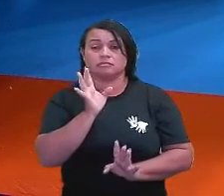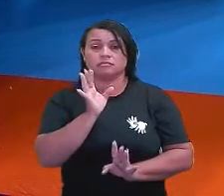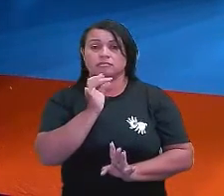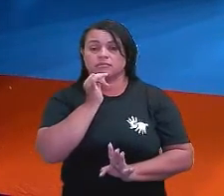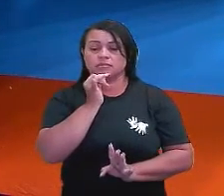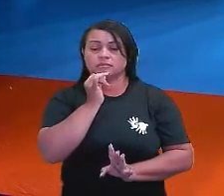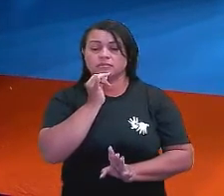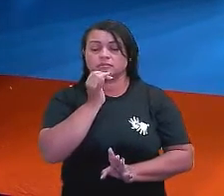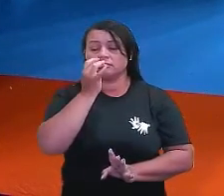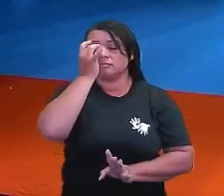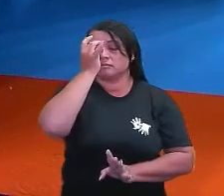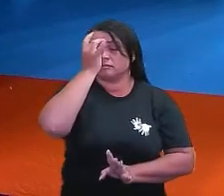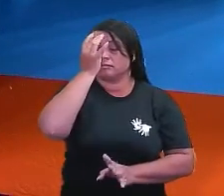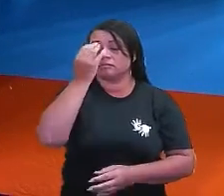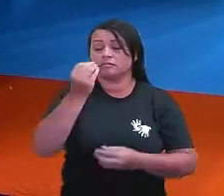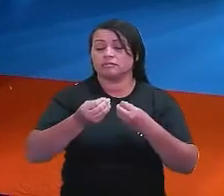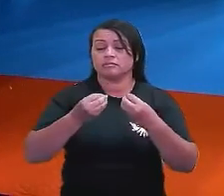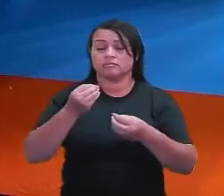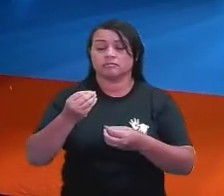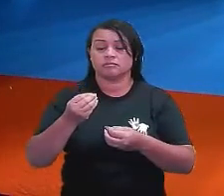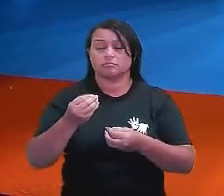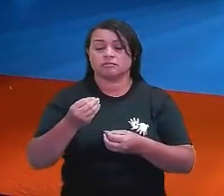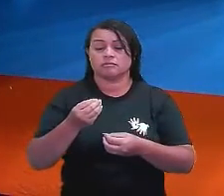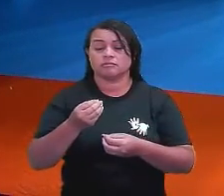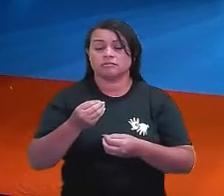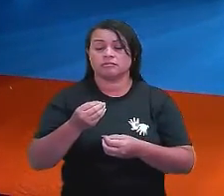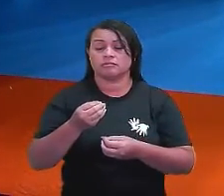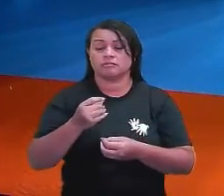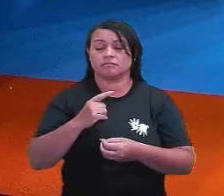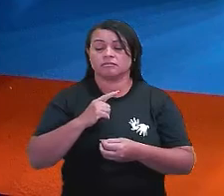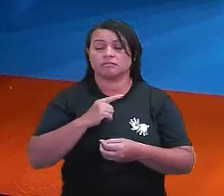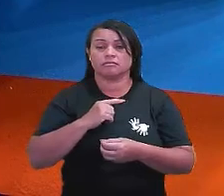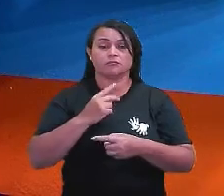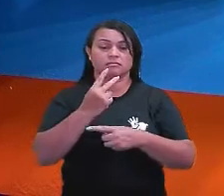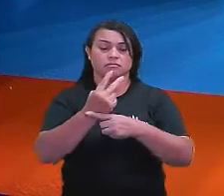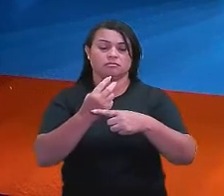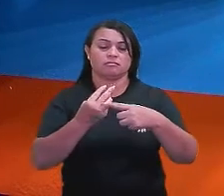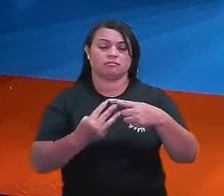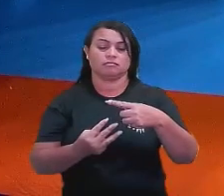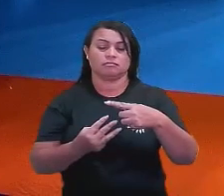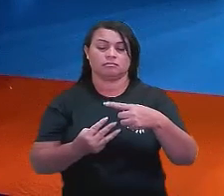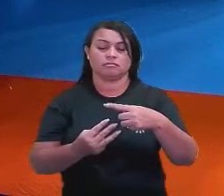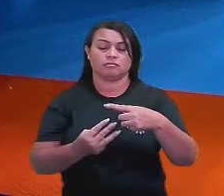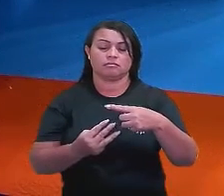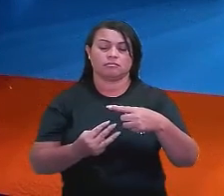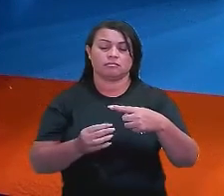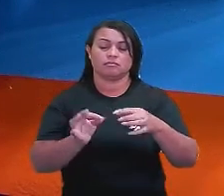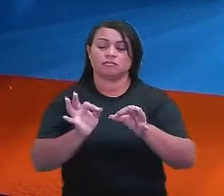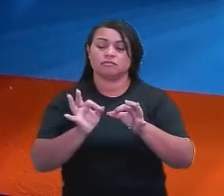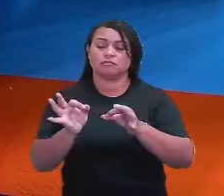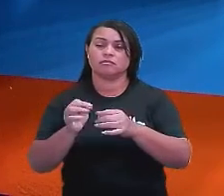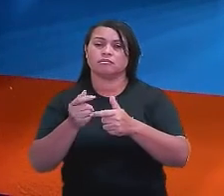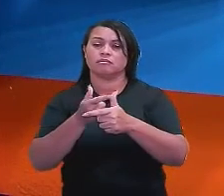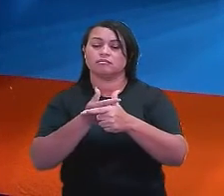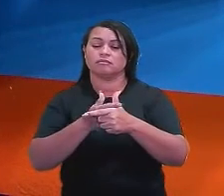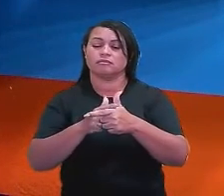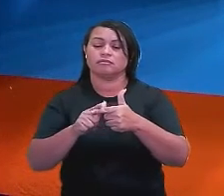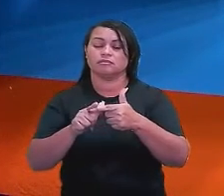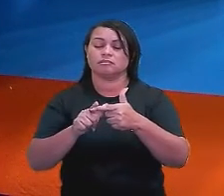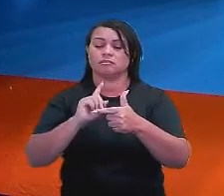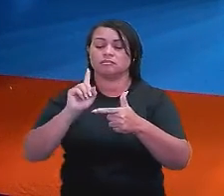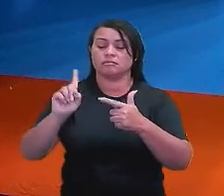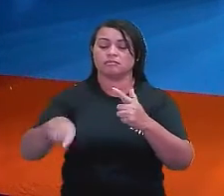o que eu acho mais fácil de fazer, né? É já pegar logo o 2/3 e fazer aquela parte do dividir e